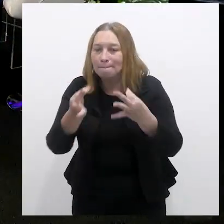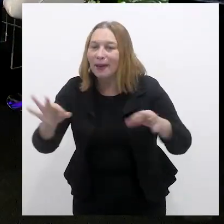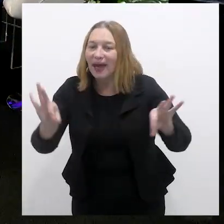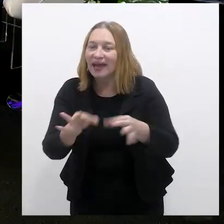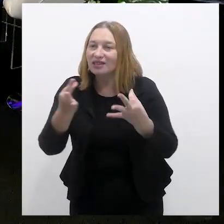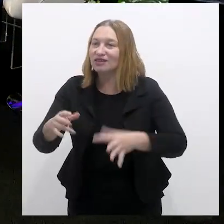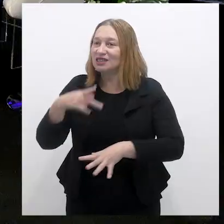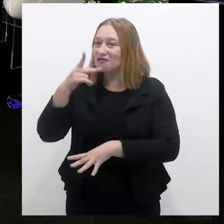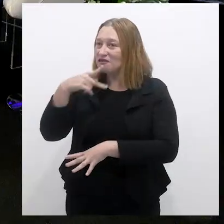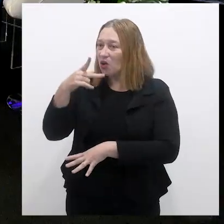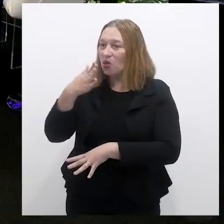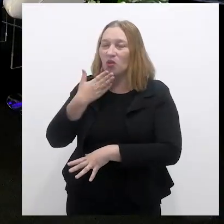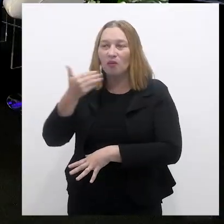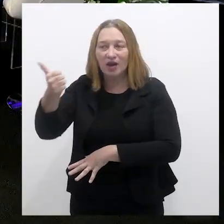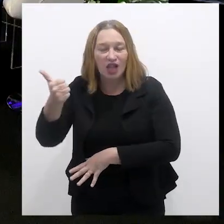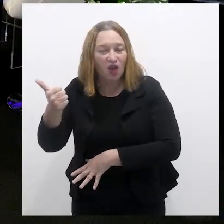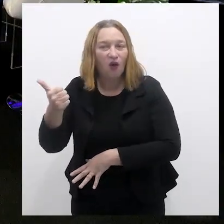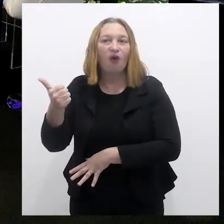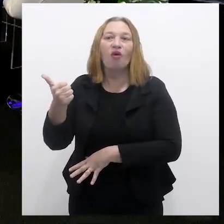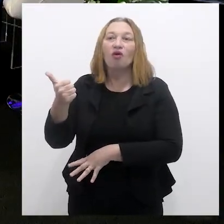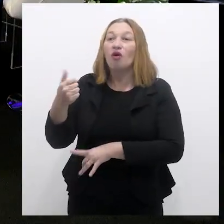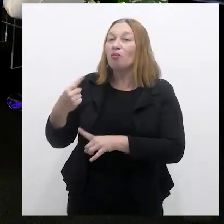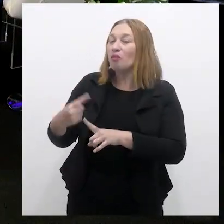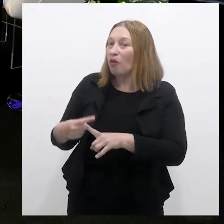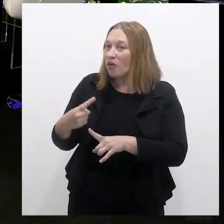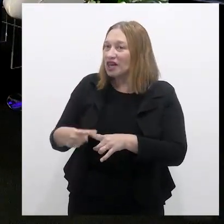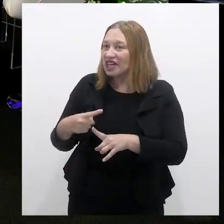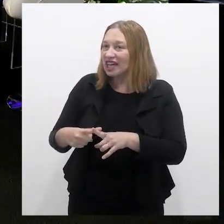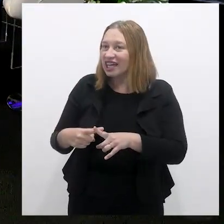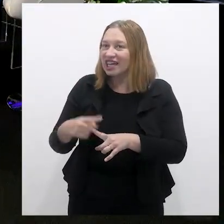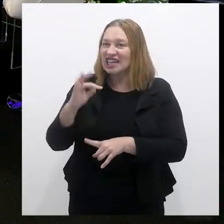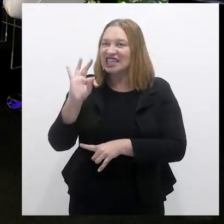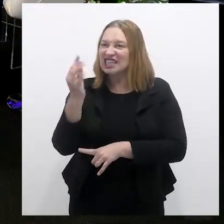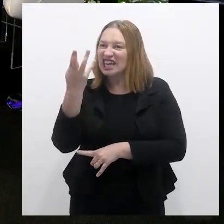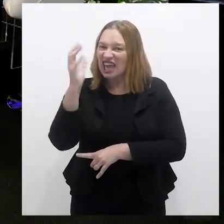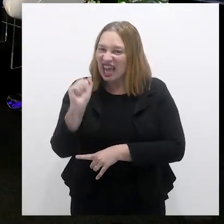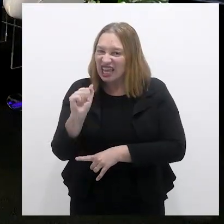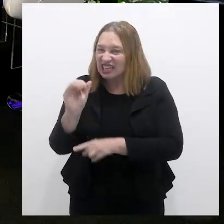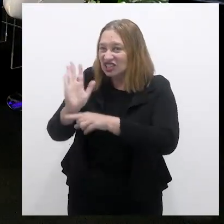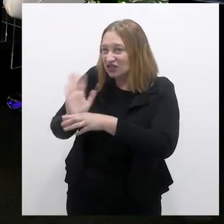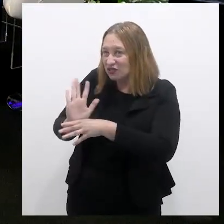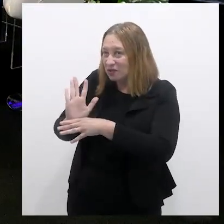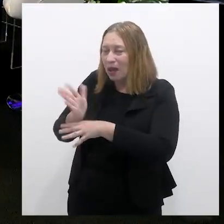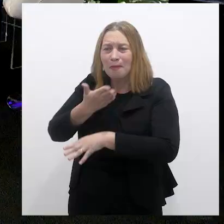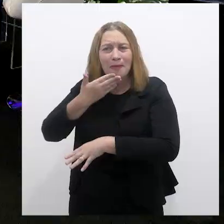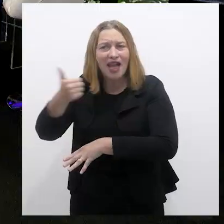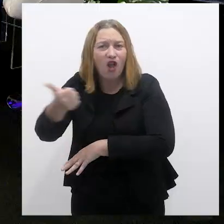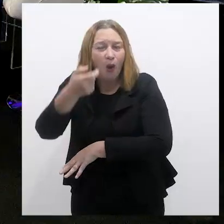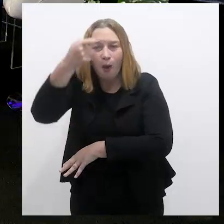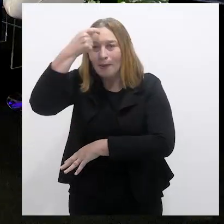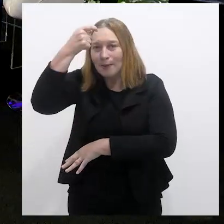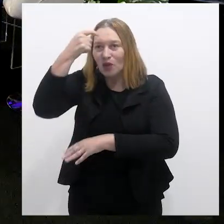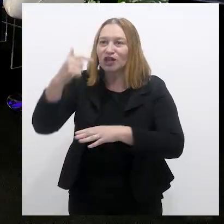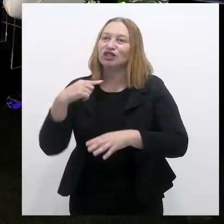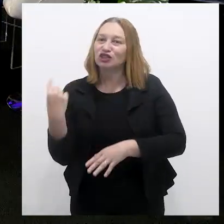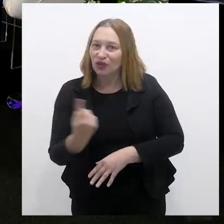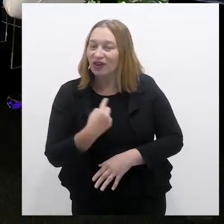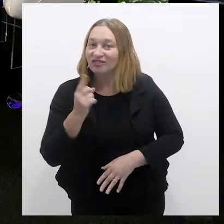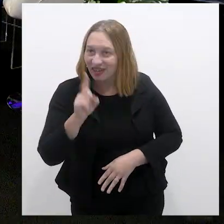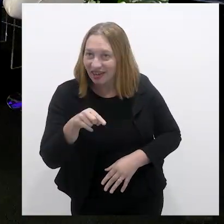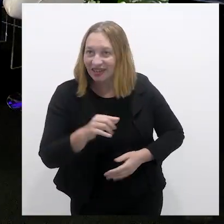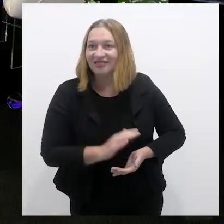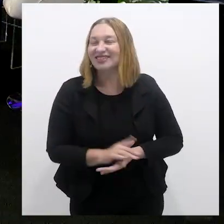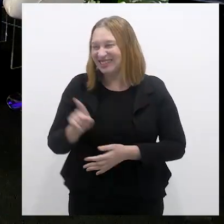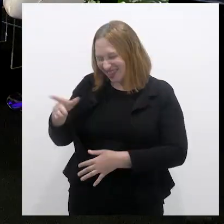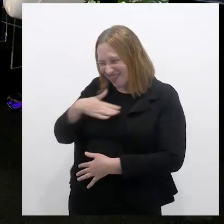Maestro, você tocou na ferida, foi no bolo da cereja, porque trilha sonora de filme é a melhor memória afetiva de todos nós,